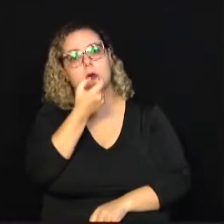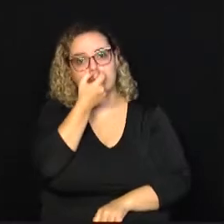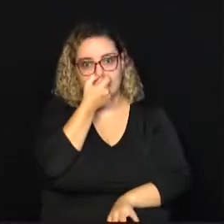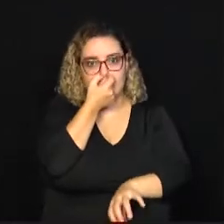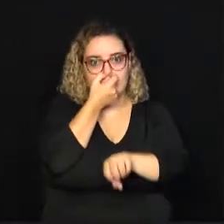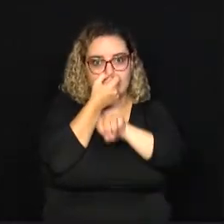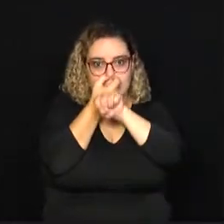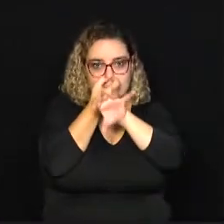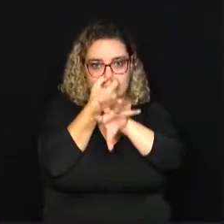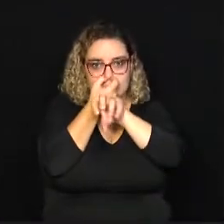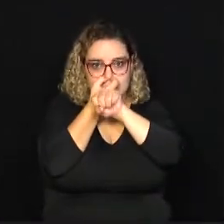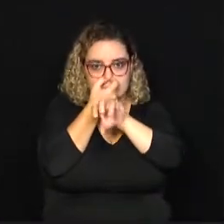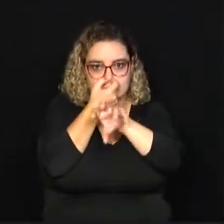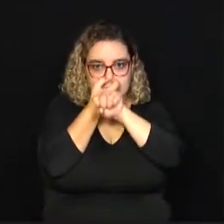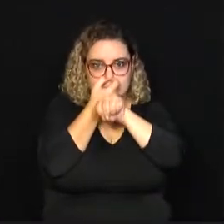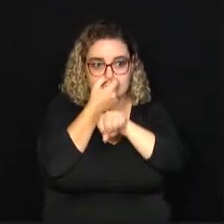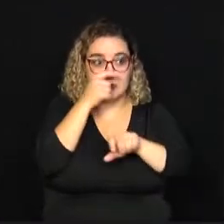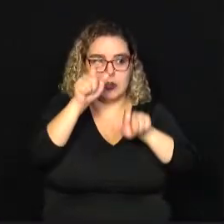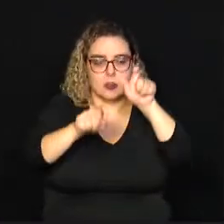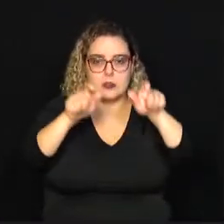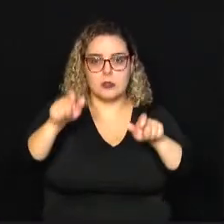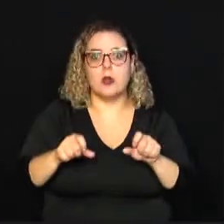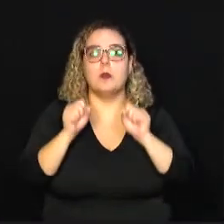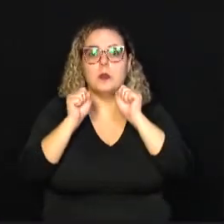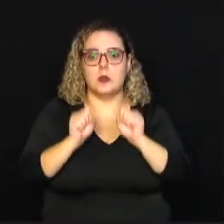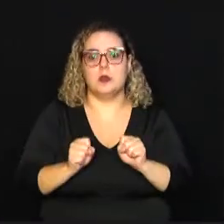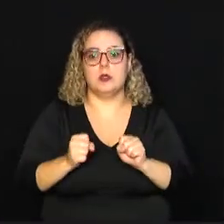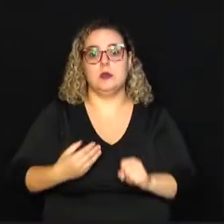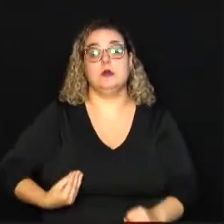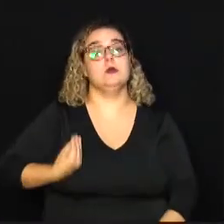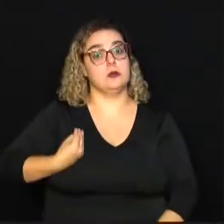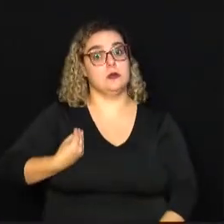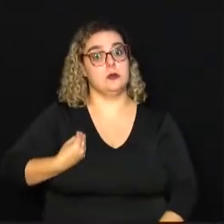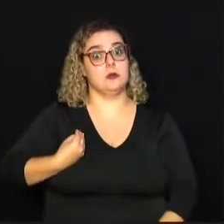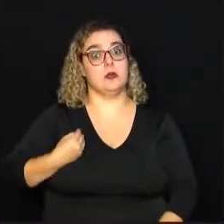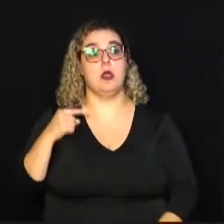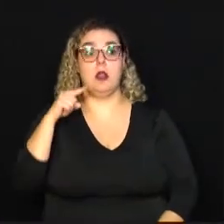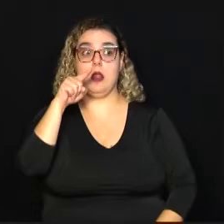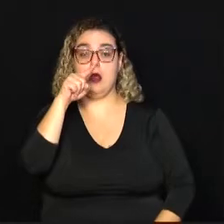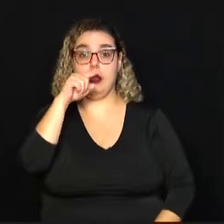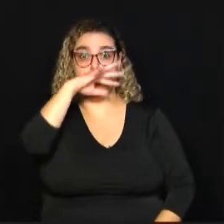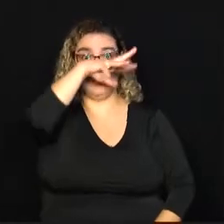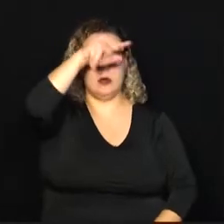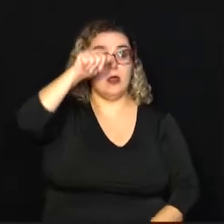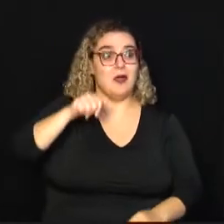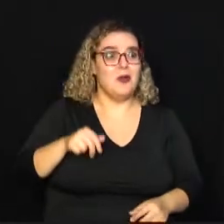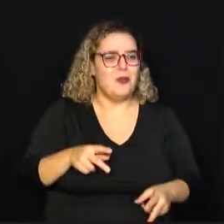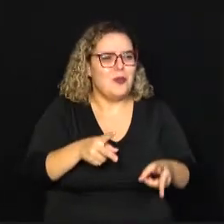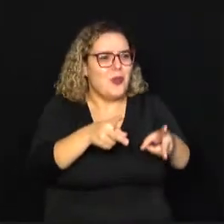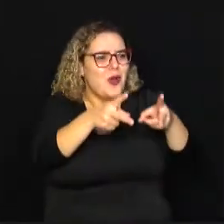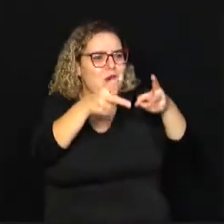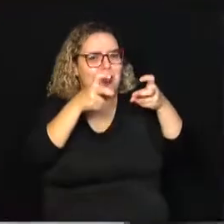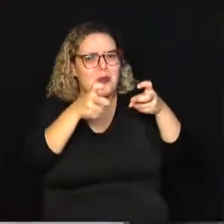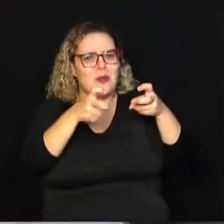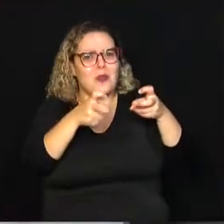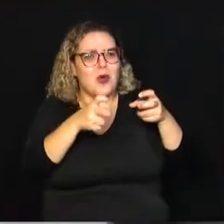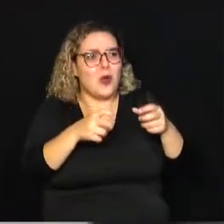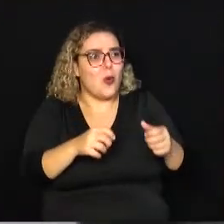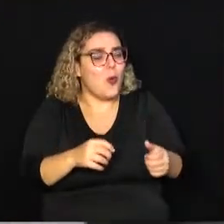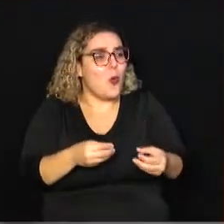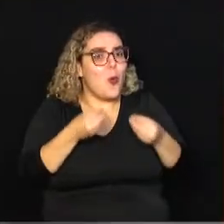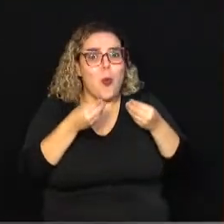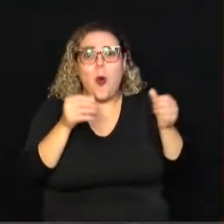definitiva para que essas pessoas pudessem sobreviver. E em Manaus nós vimos, então, esse escândalo, essa tragédia que foi